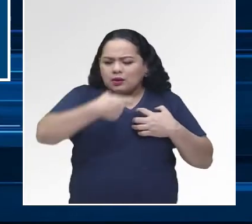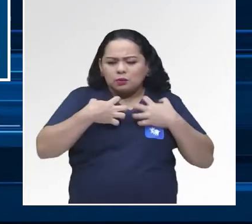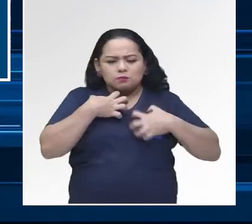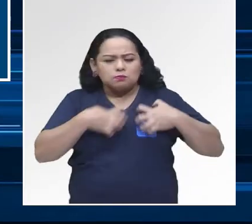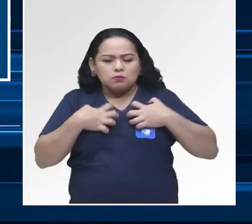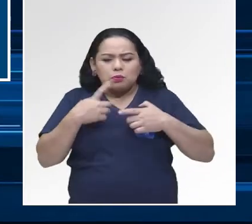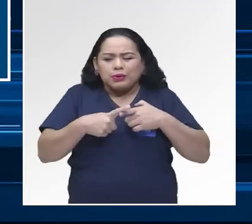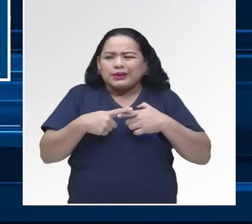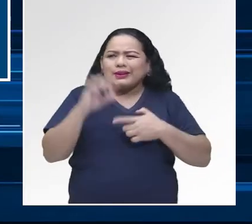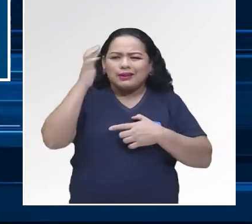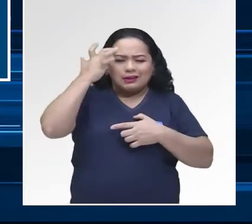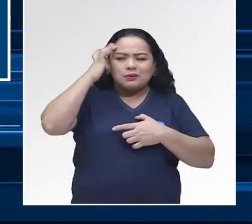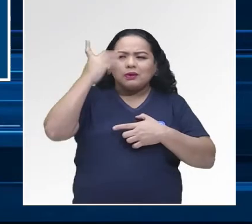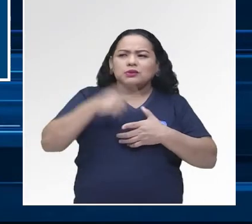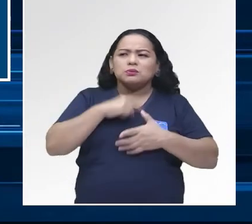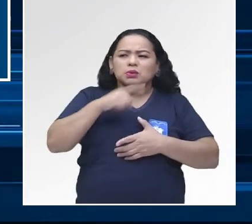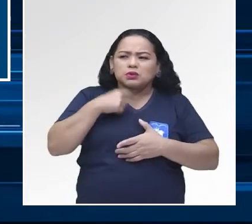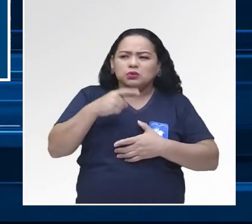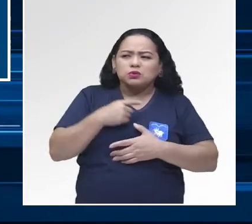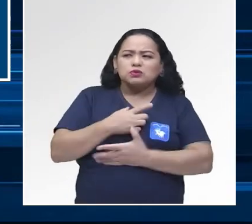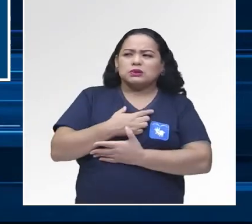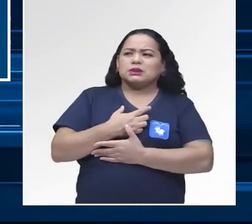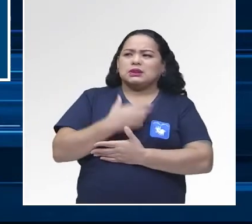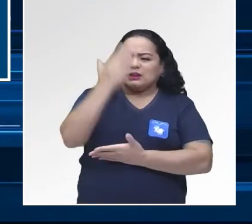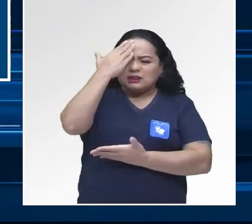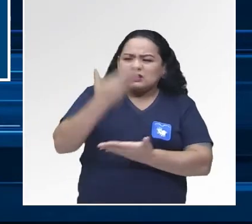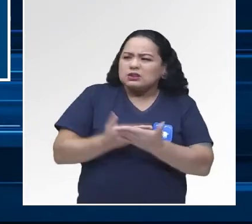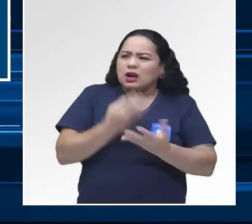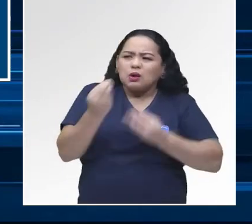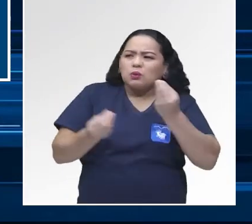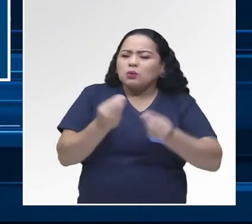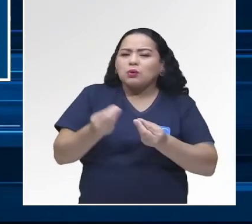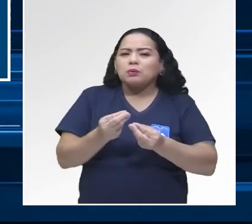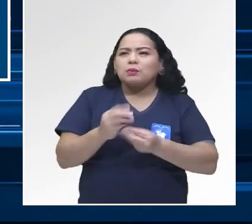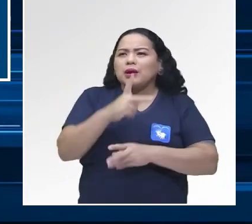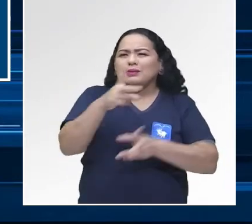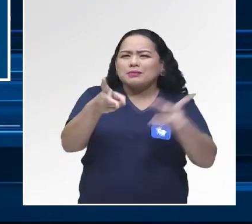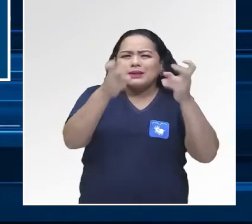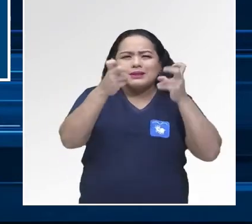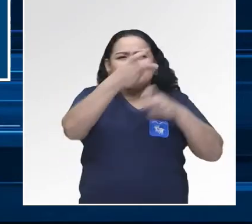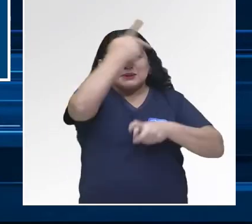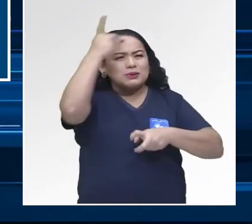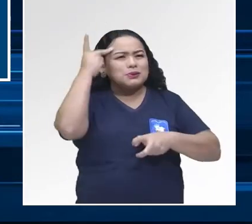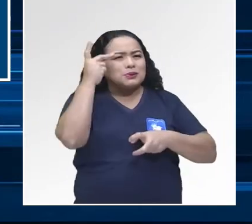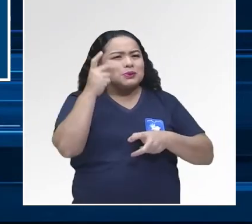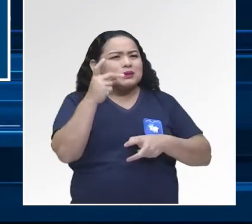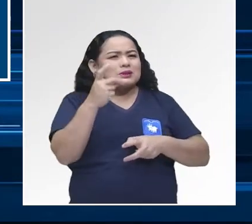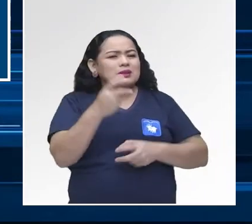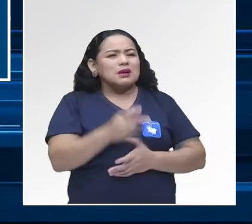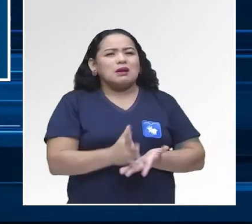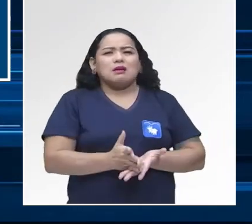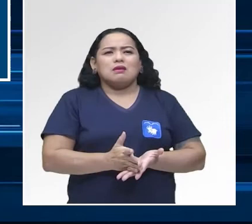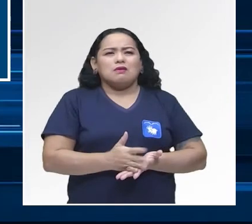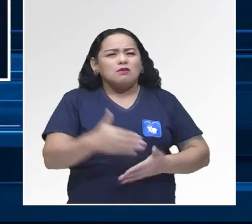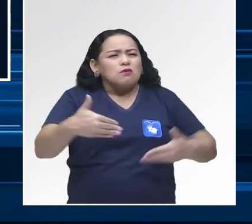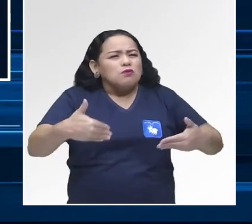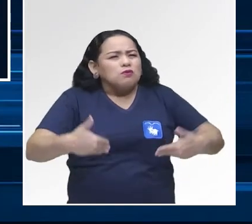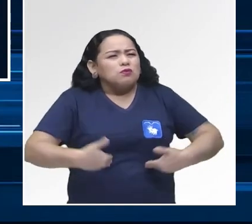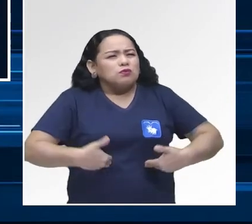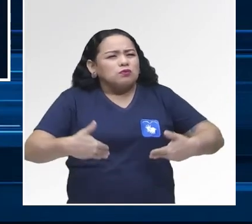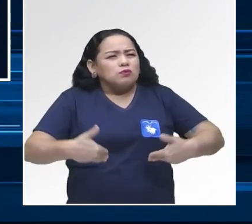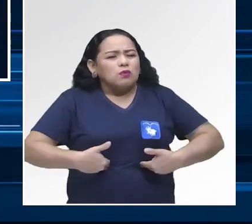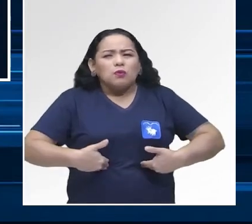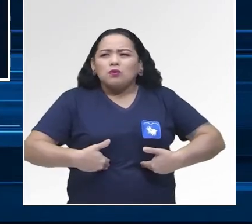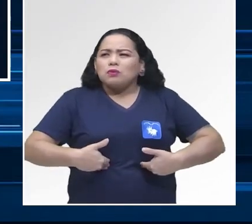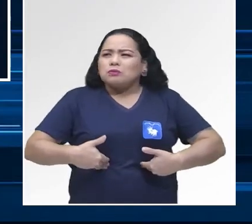me incomodando, né? Então você vê aí as pessoas passando fome, você vê a pobreza, você